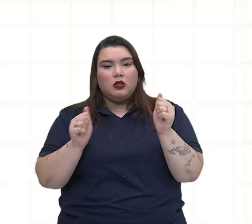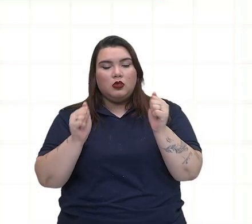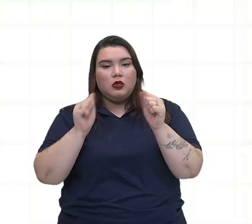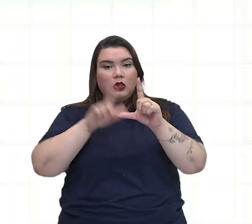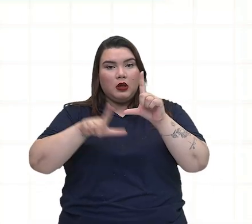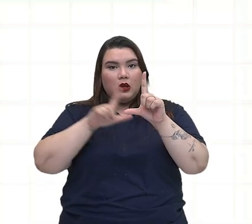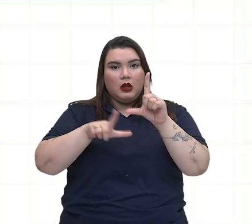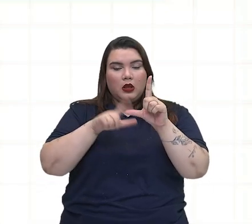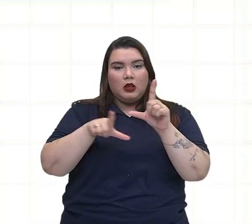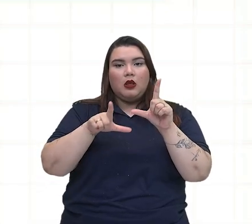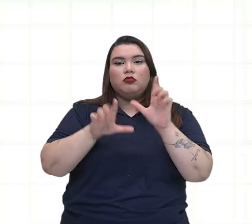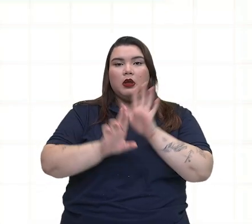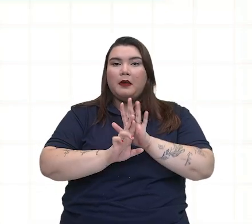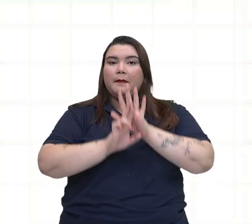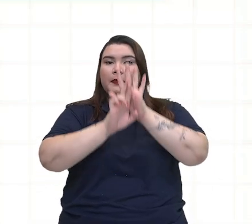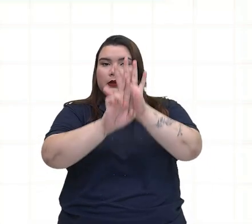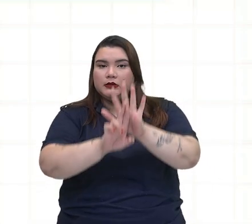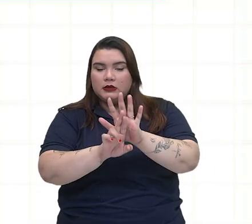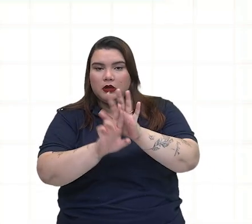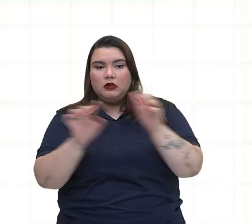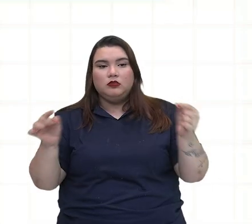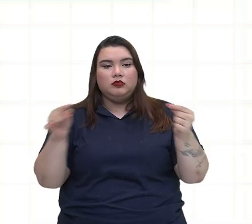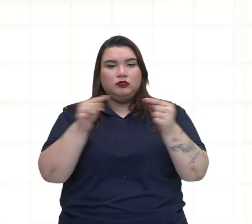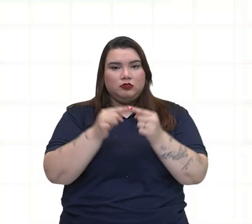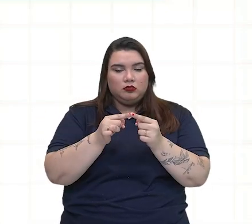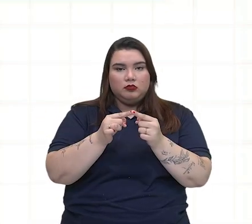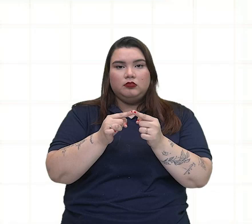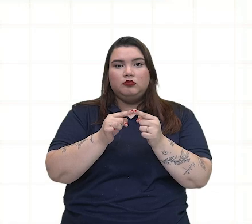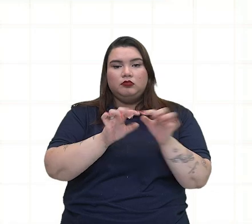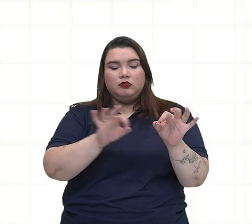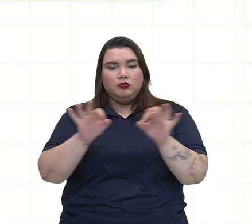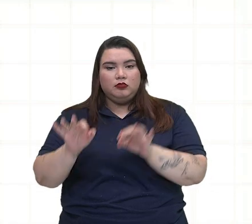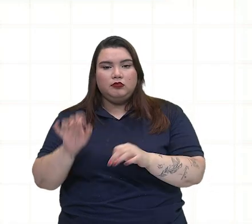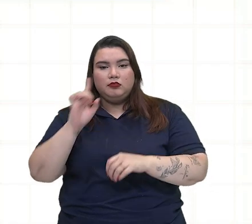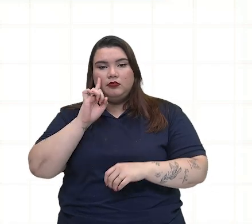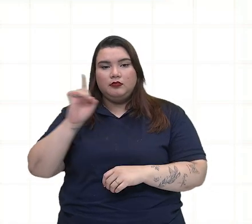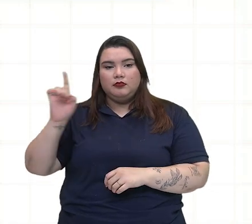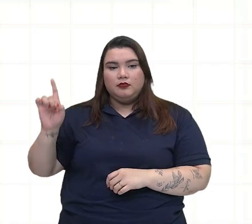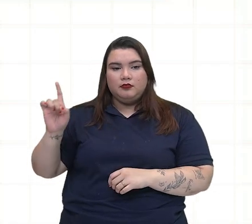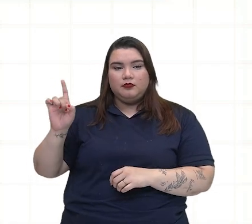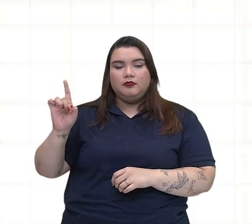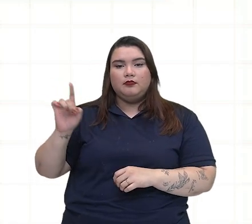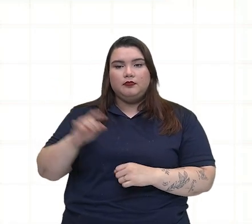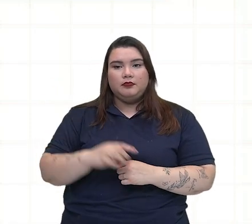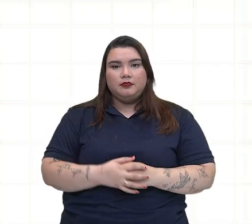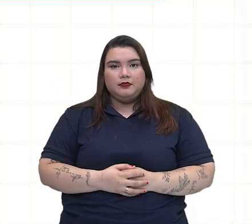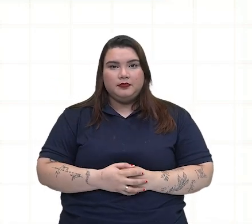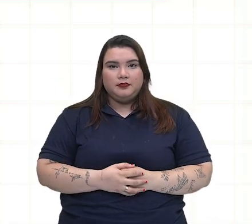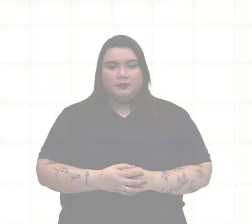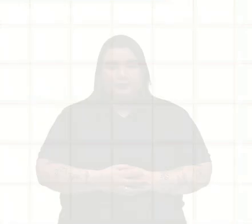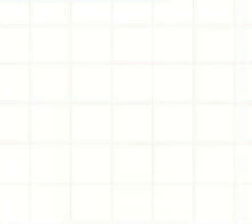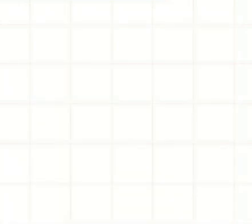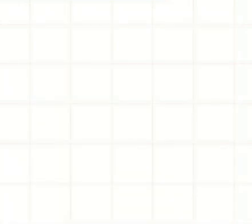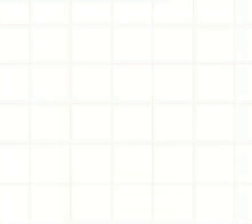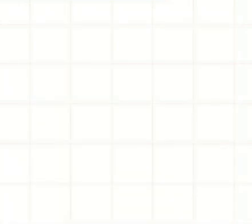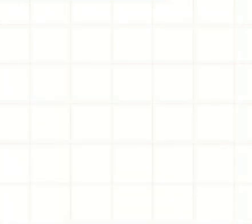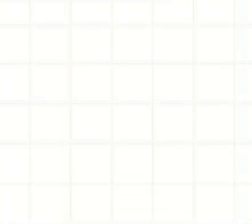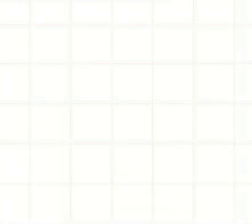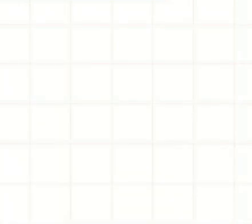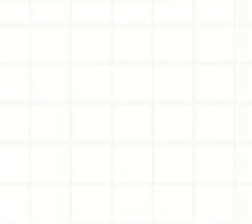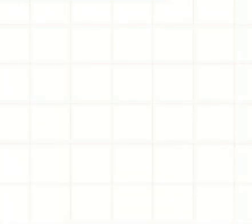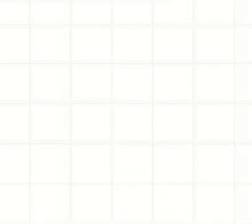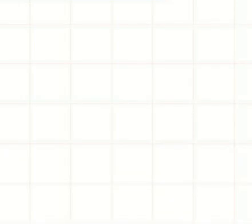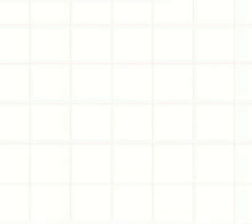abreviação, de uma letra que indica cada um desses pontos cardeais. O ponto cardeal norte, ele também